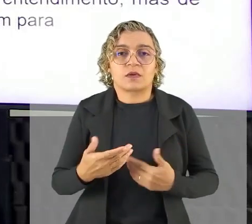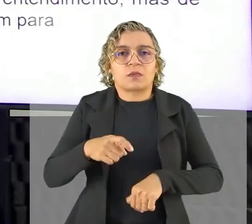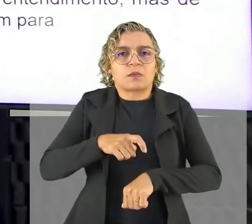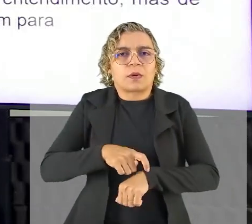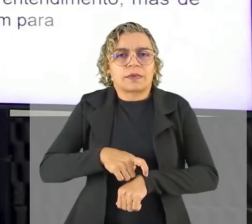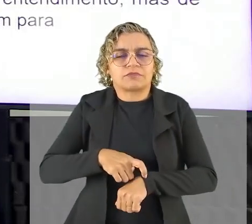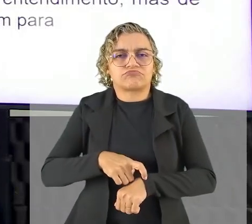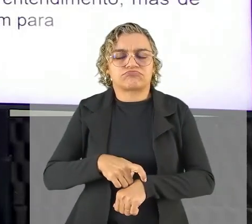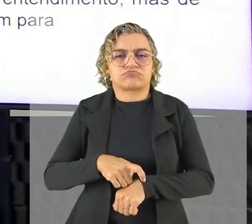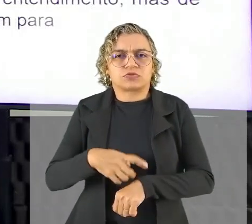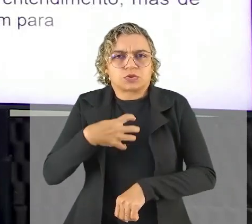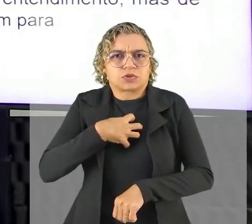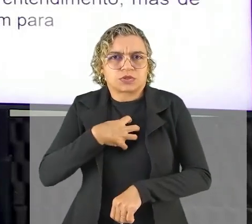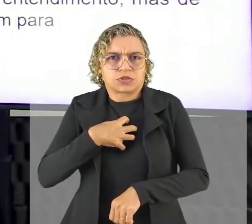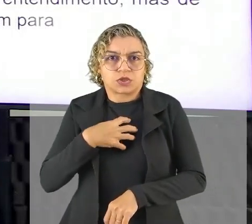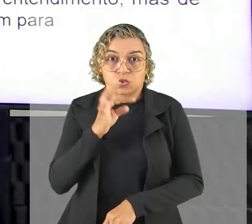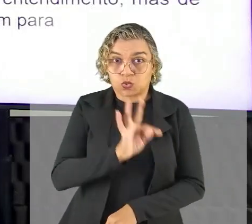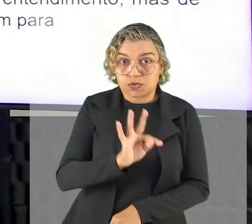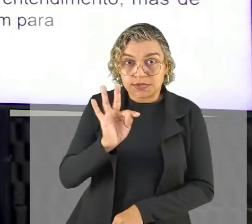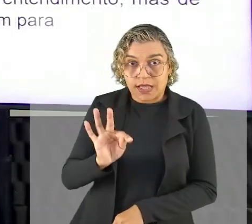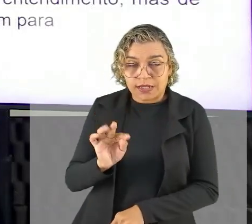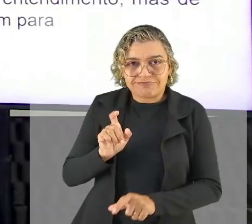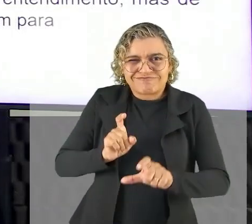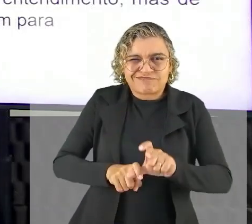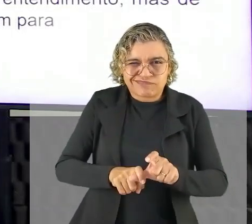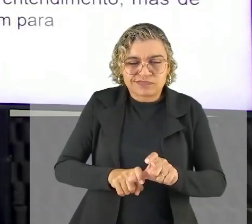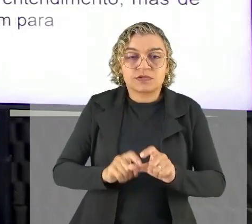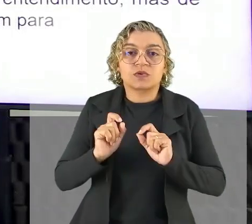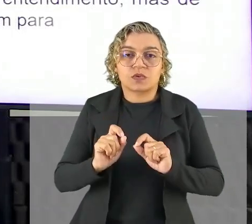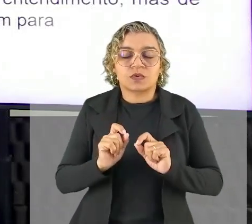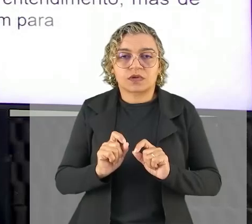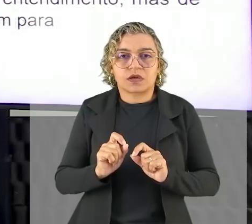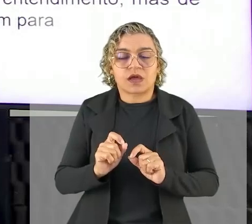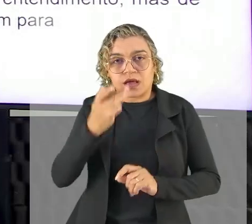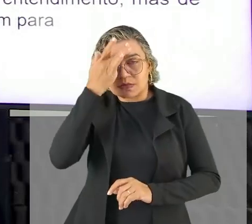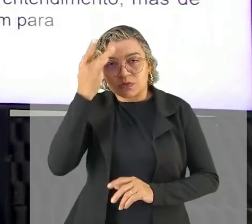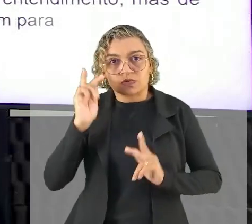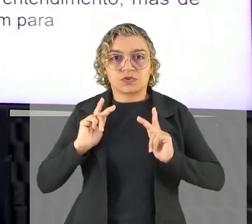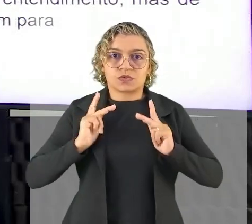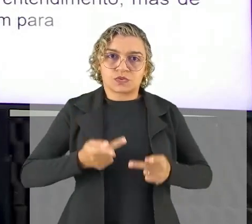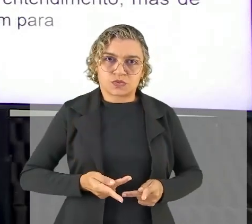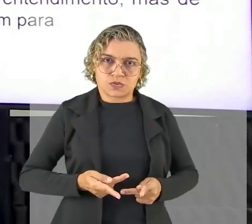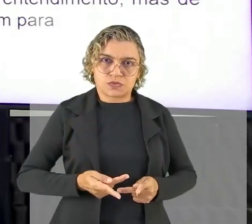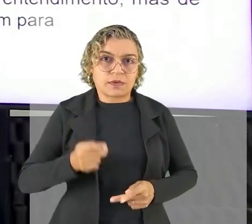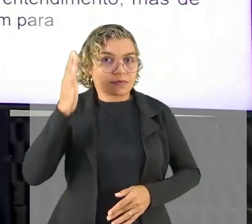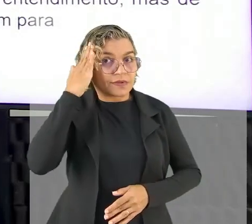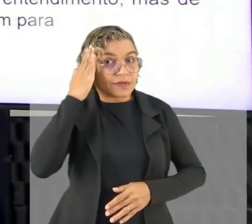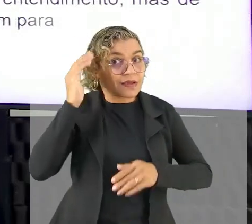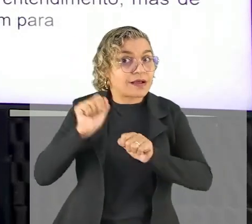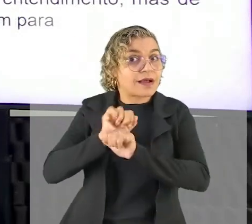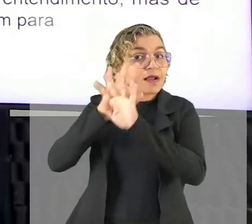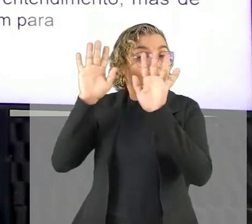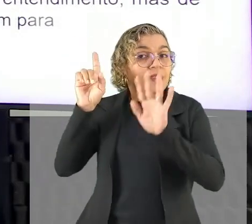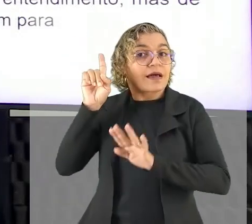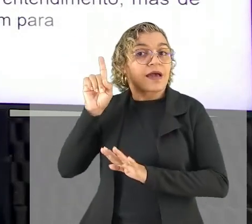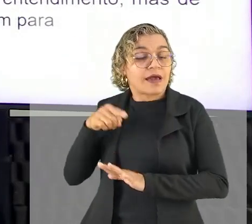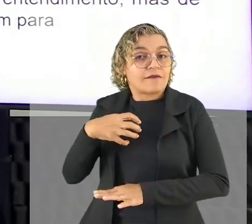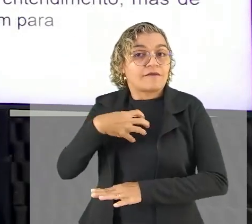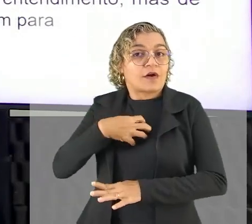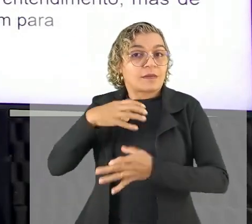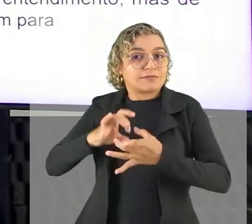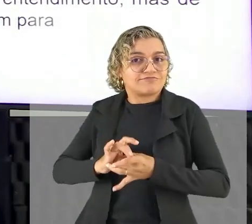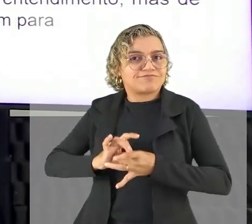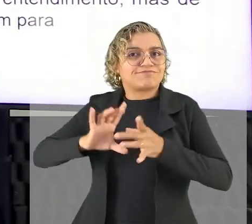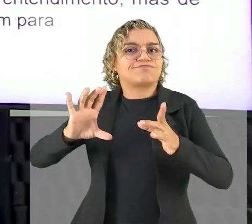tutela os próprios homens impuseram a si. E o esclarecimento é justamente a saída,